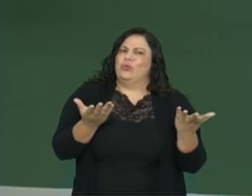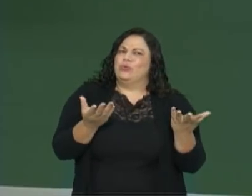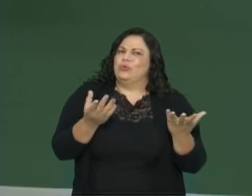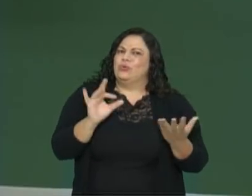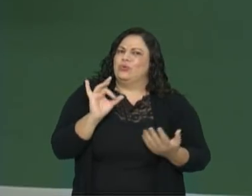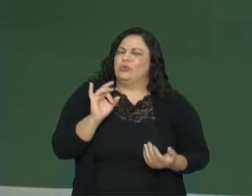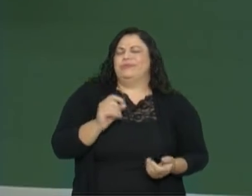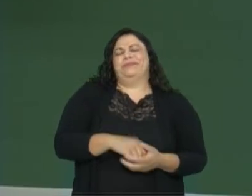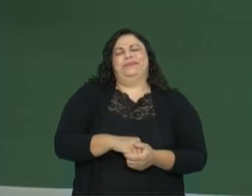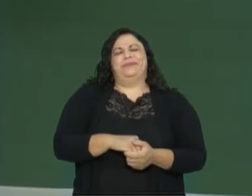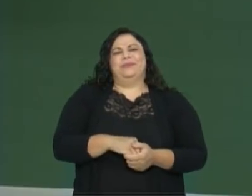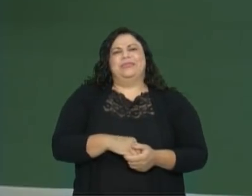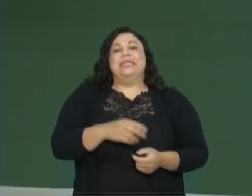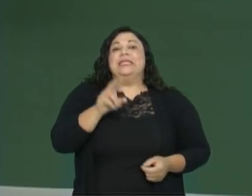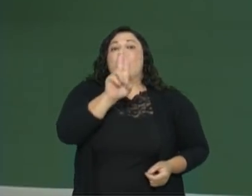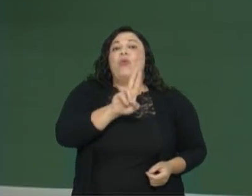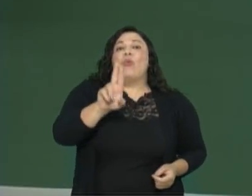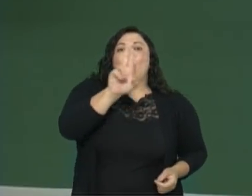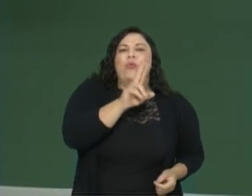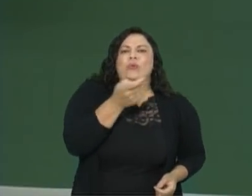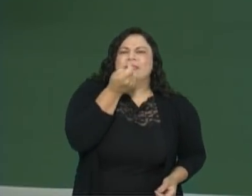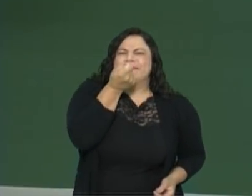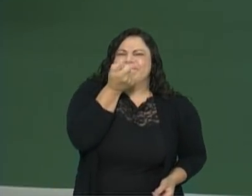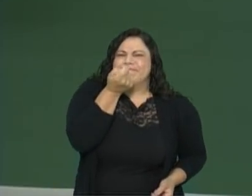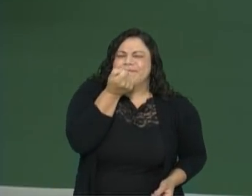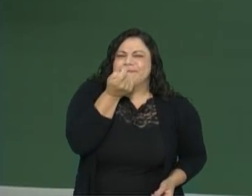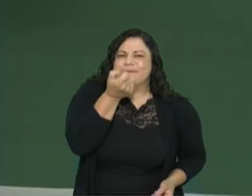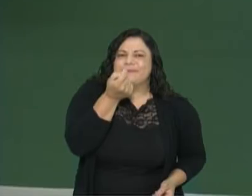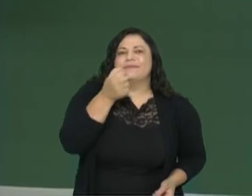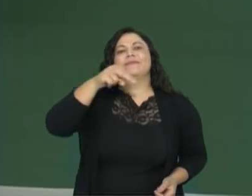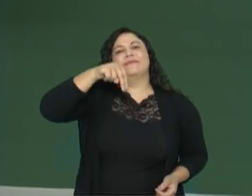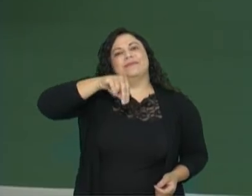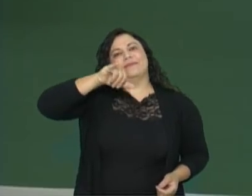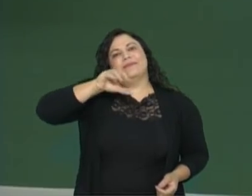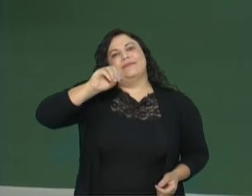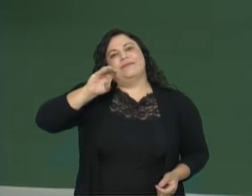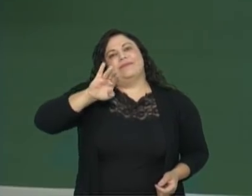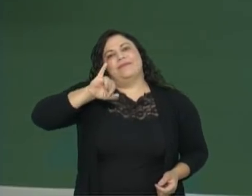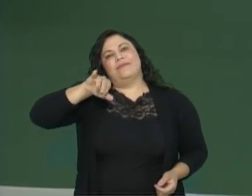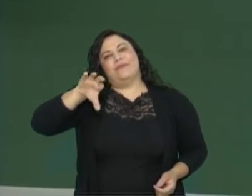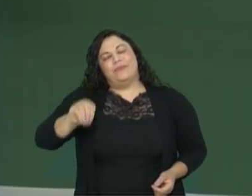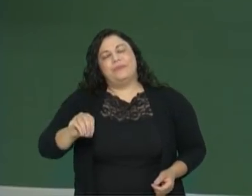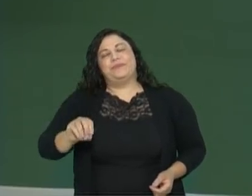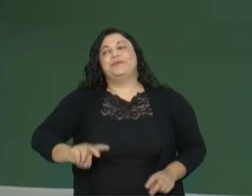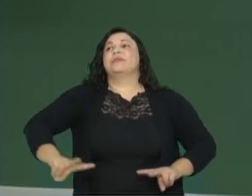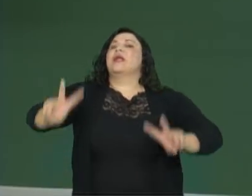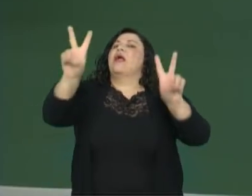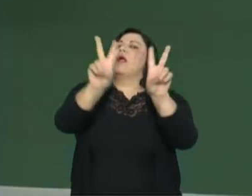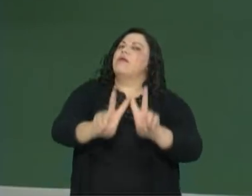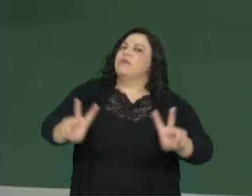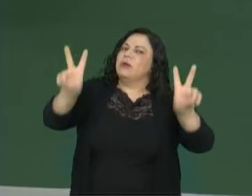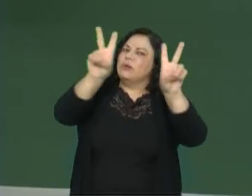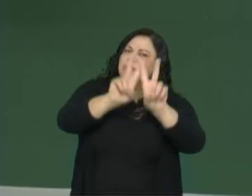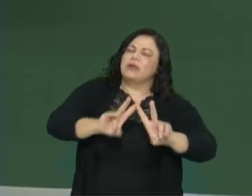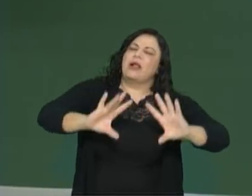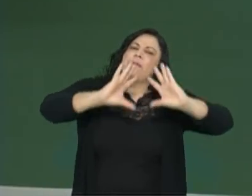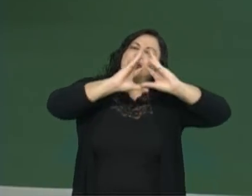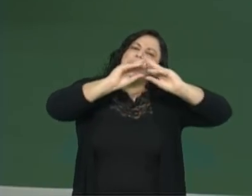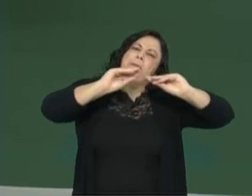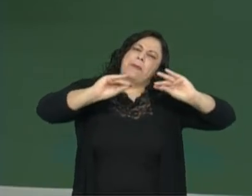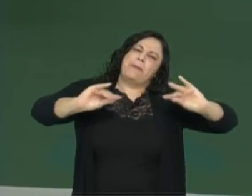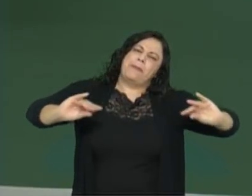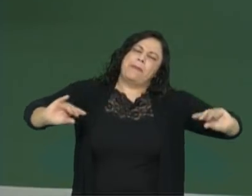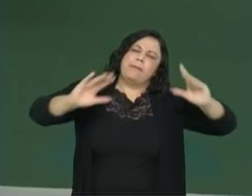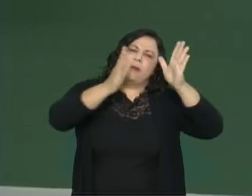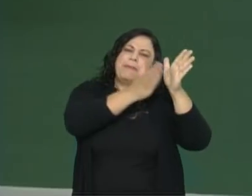nióbio usa-se pouquíssimo nióbio. Então, apesar dele ser muito valoroso, porque o processo é difícil, apesar